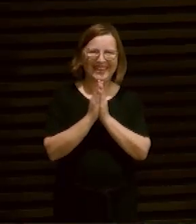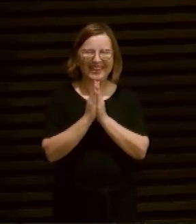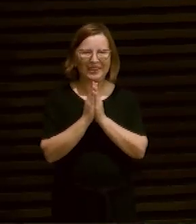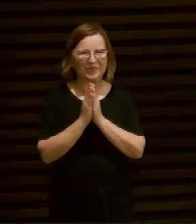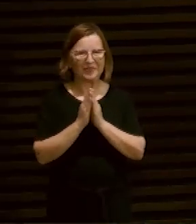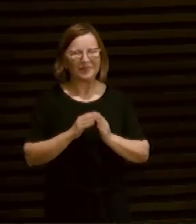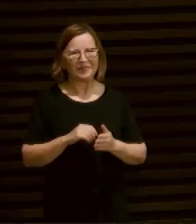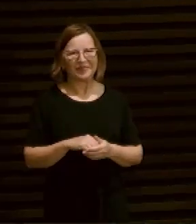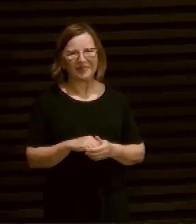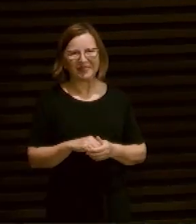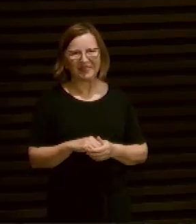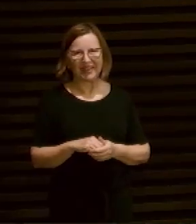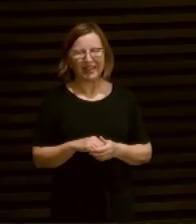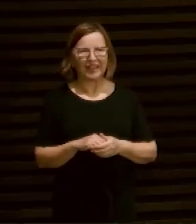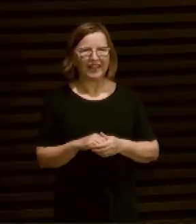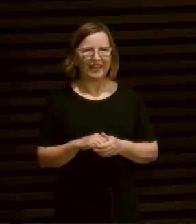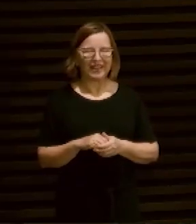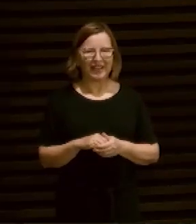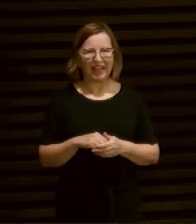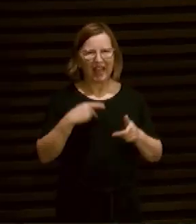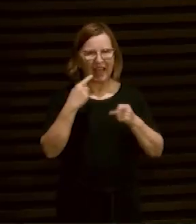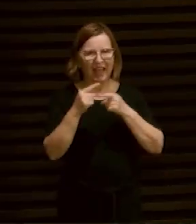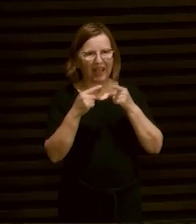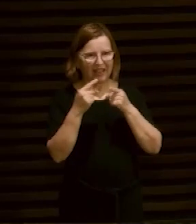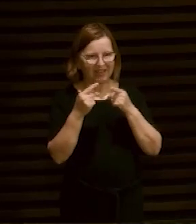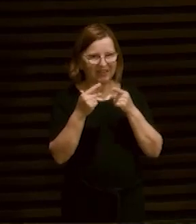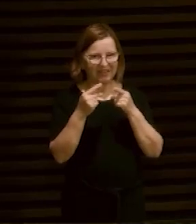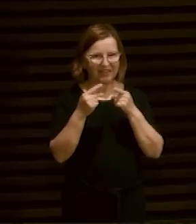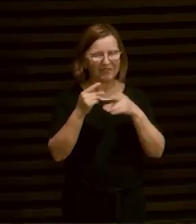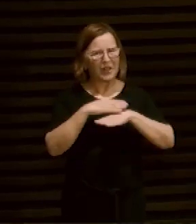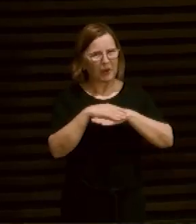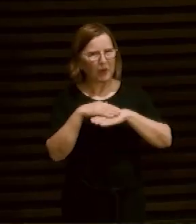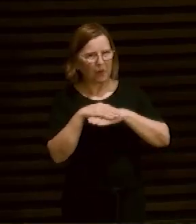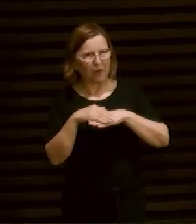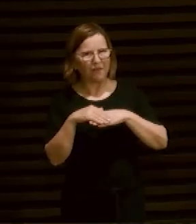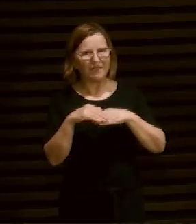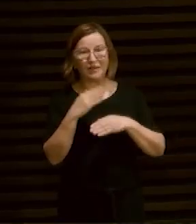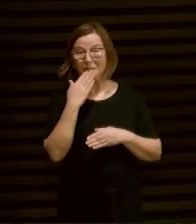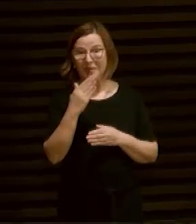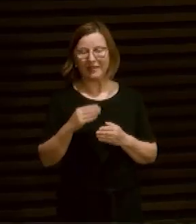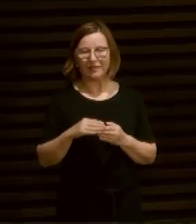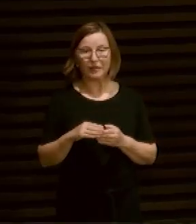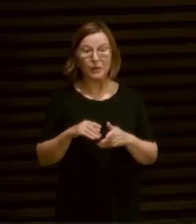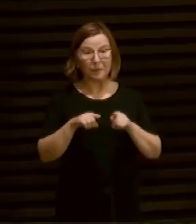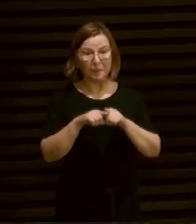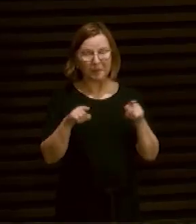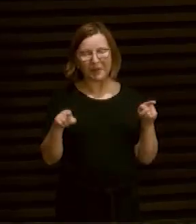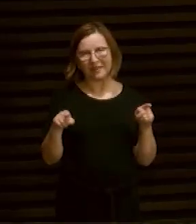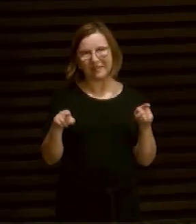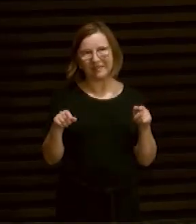vendo as coisas da igreja, vou vendo as coisas do mundo e trazendo para ele, mostrando. Mas eu não quero ficar